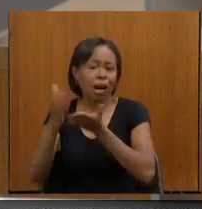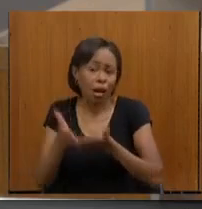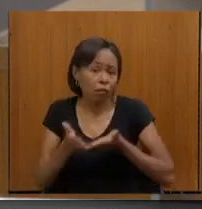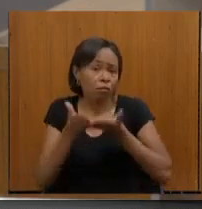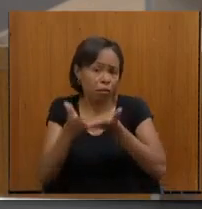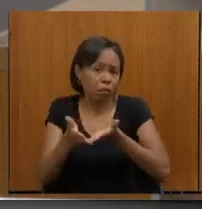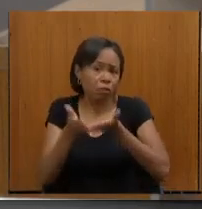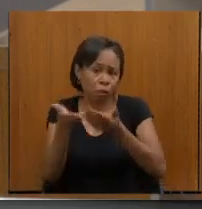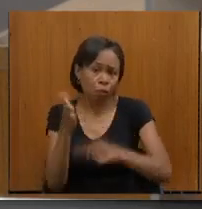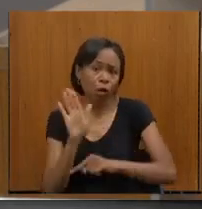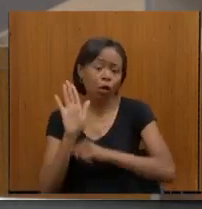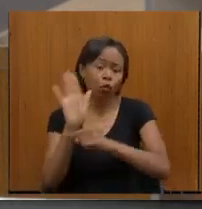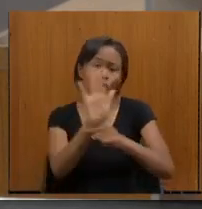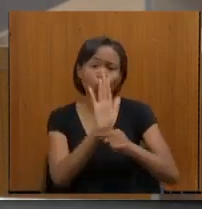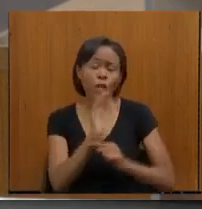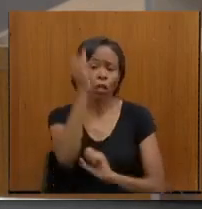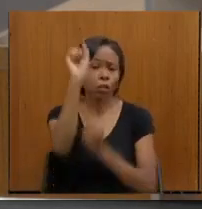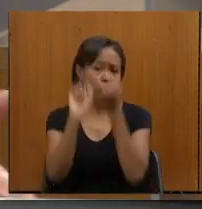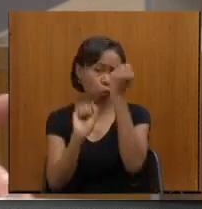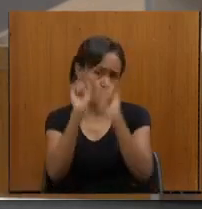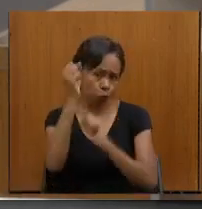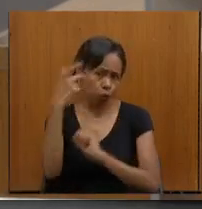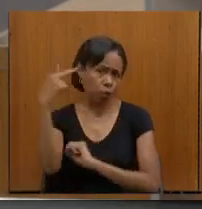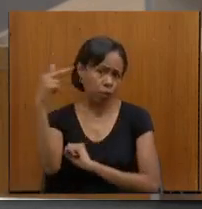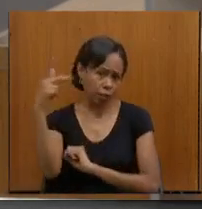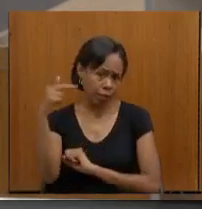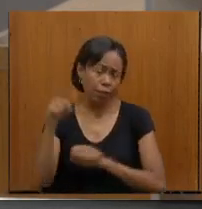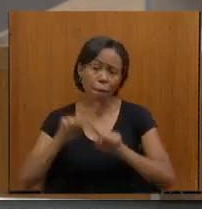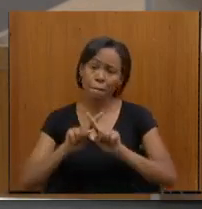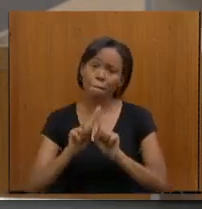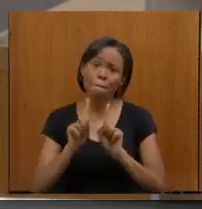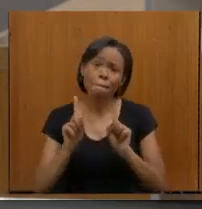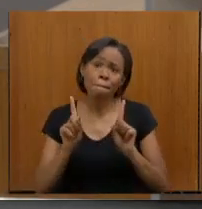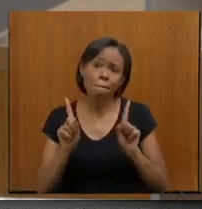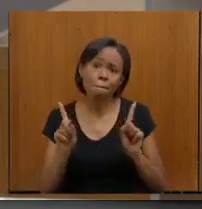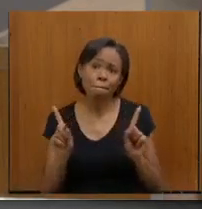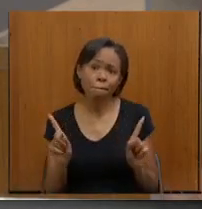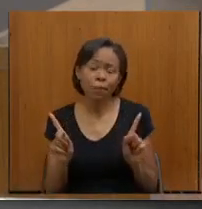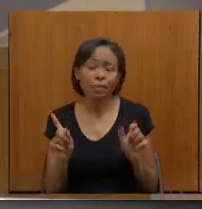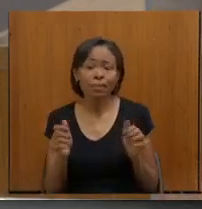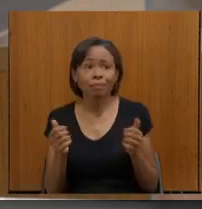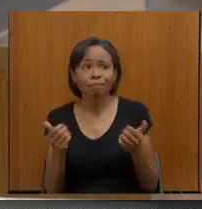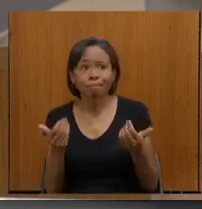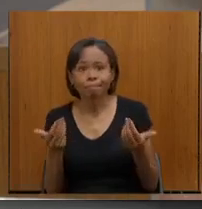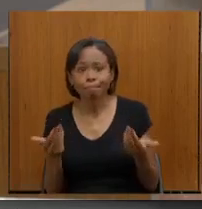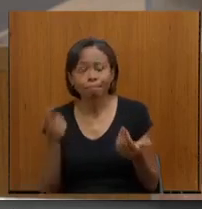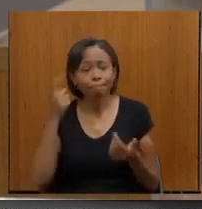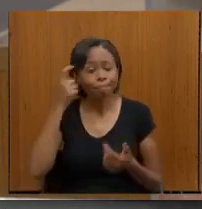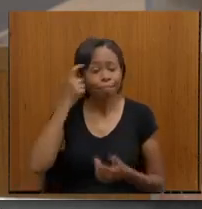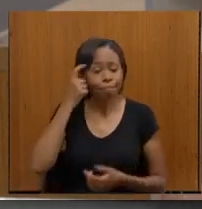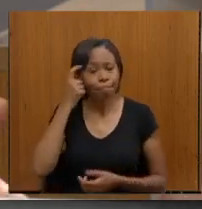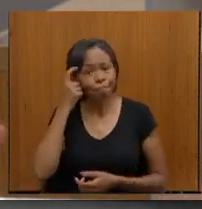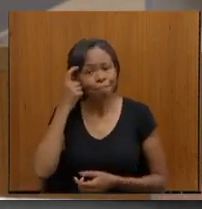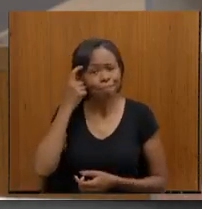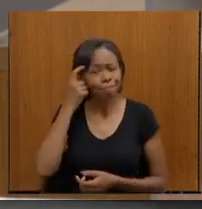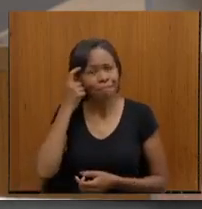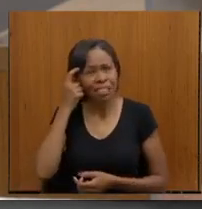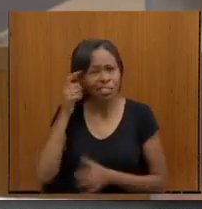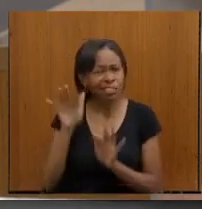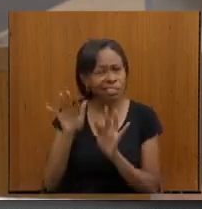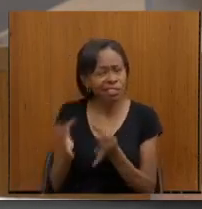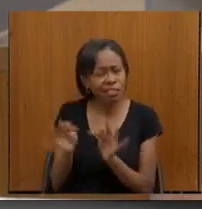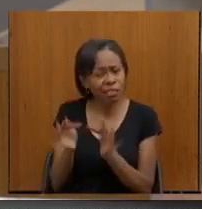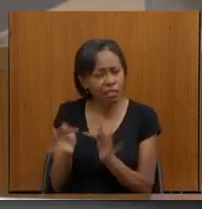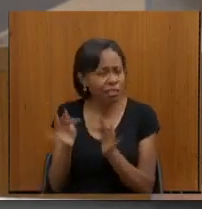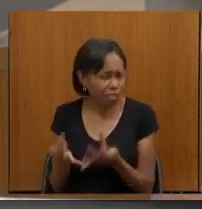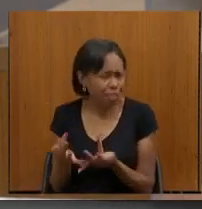as suas indústrias seria muita um raciocínio muito apequenado digamos